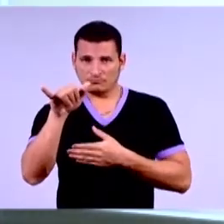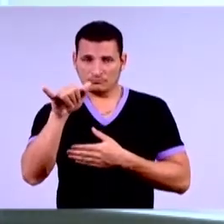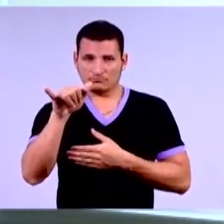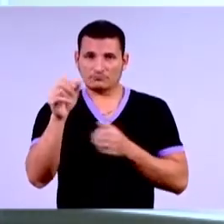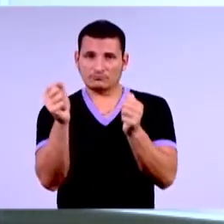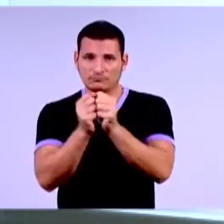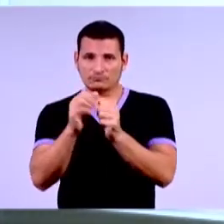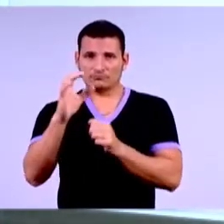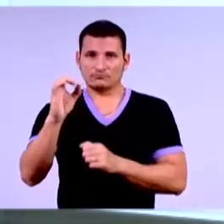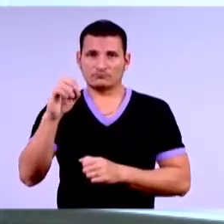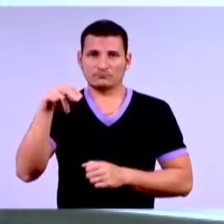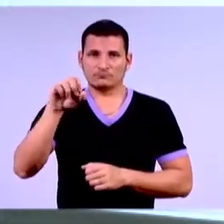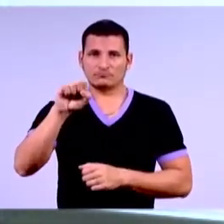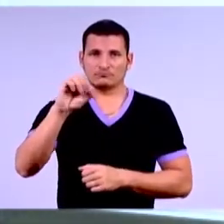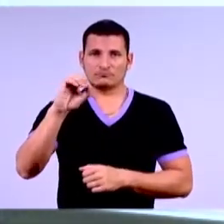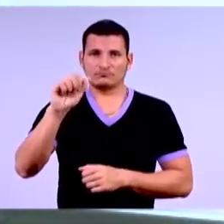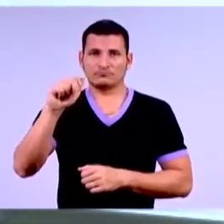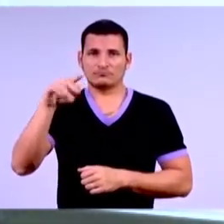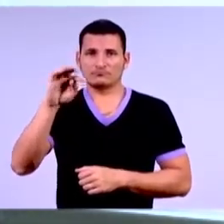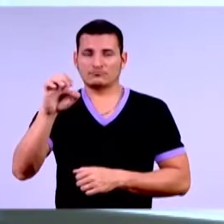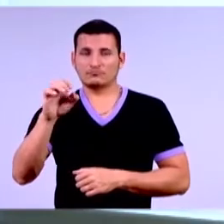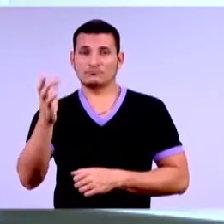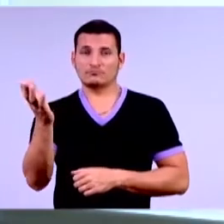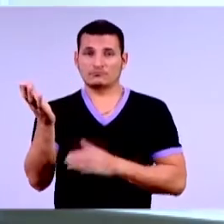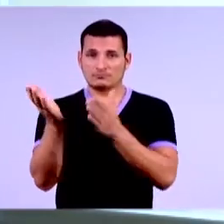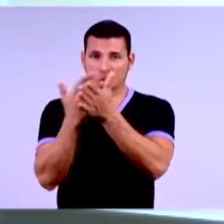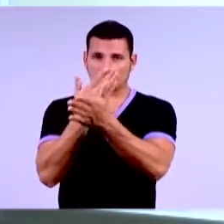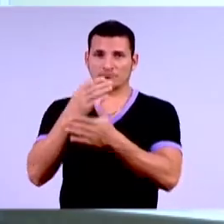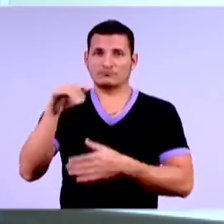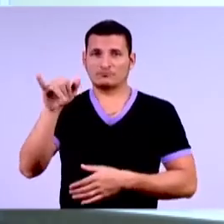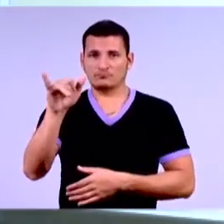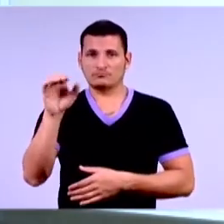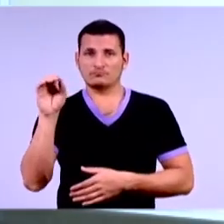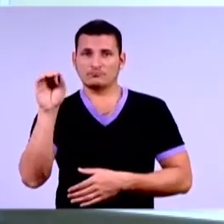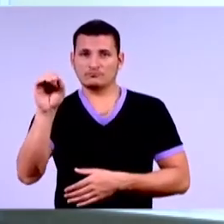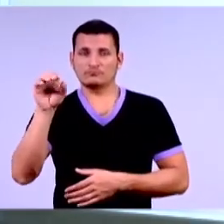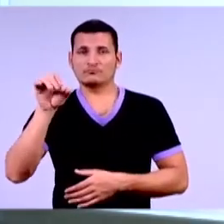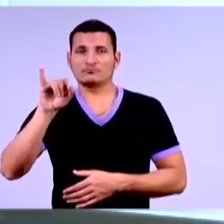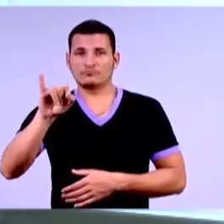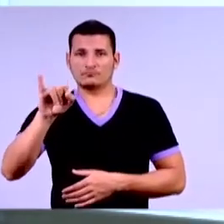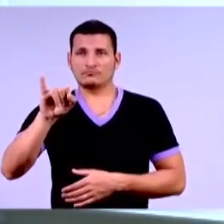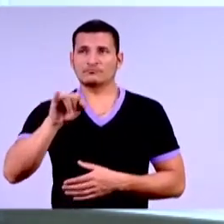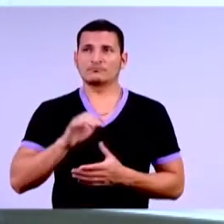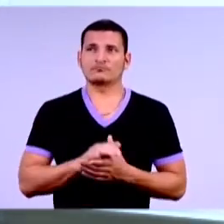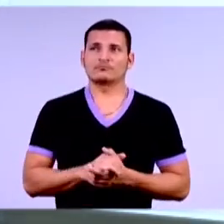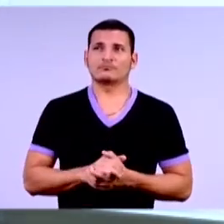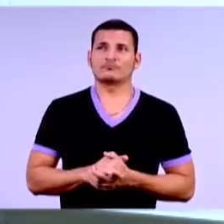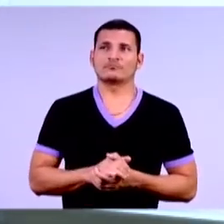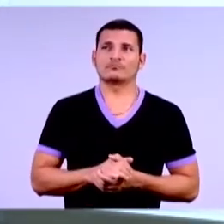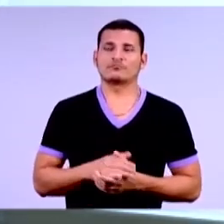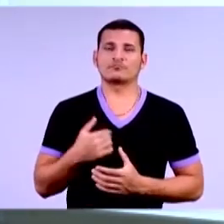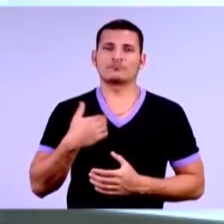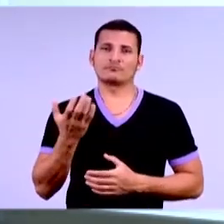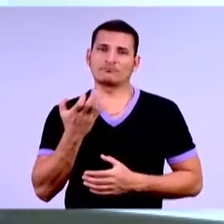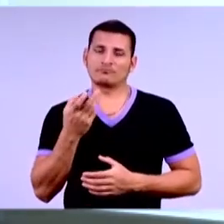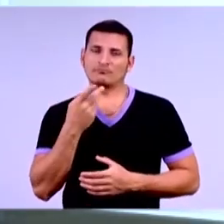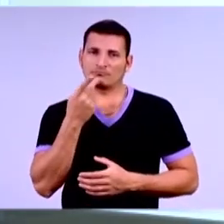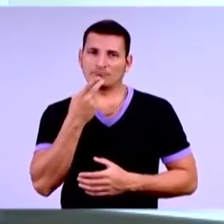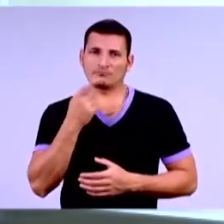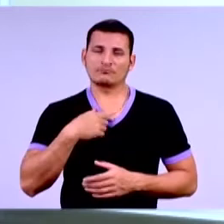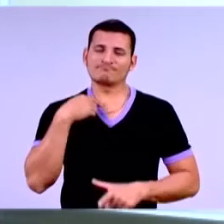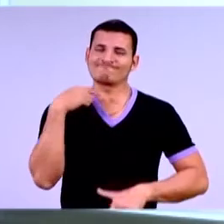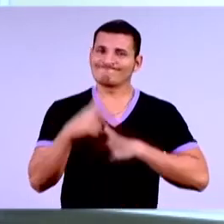eu tiro isso nem coloco então estaria ok eu quero dizer que eu trabalhei muito ontem